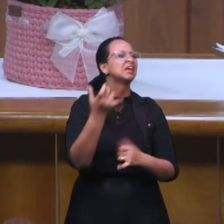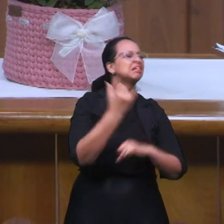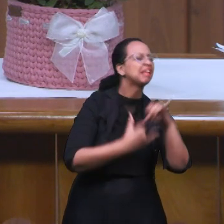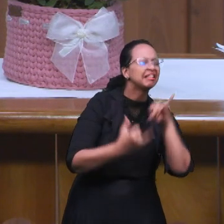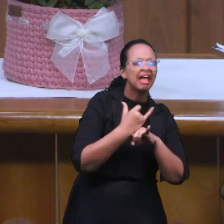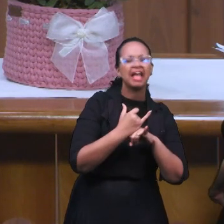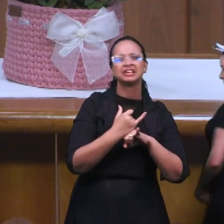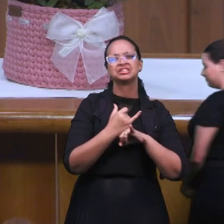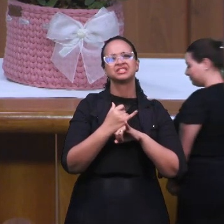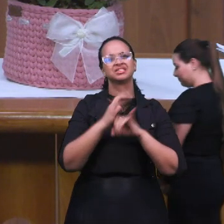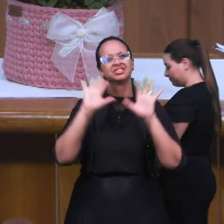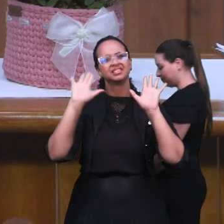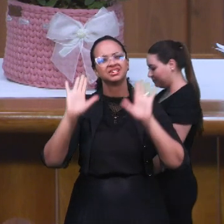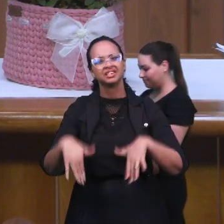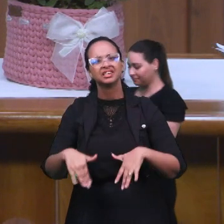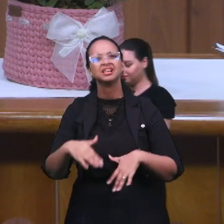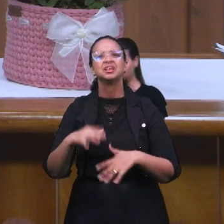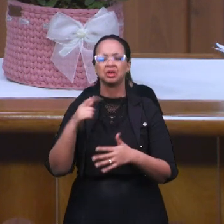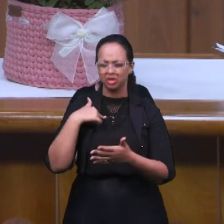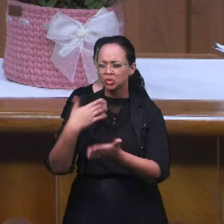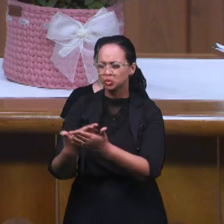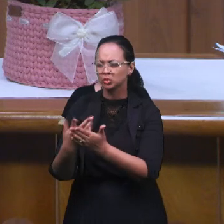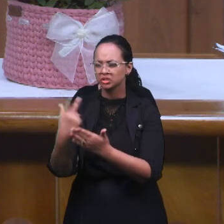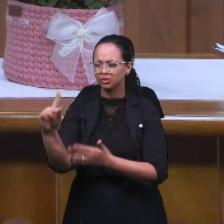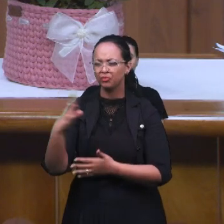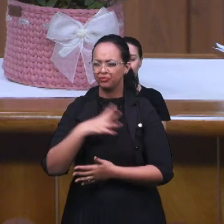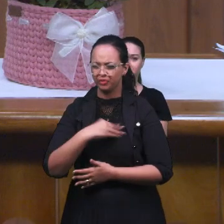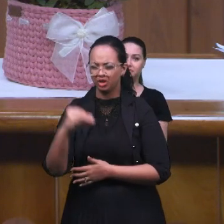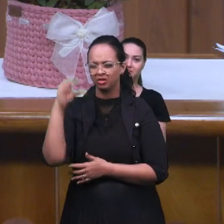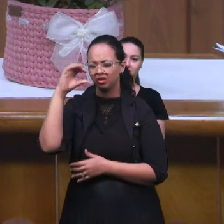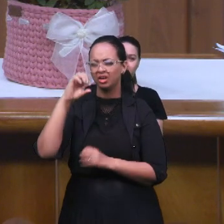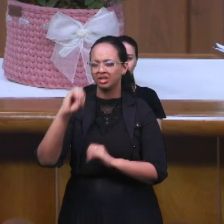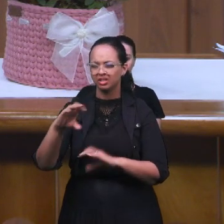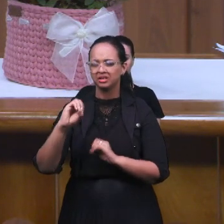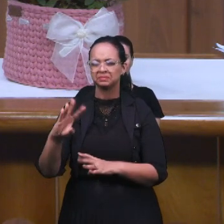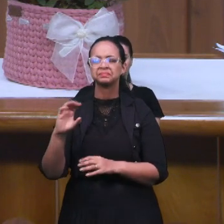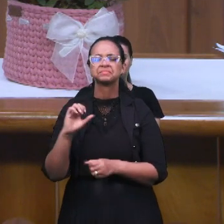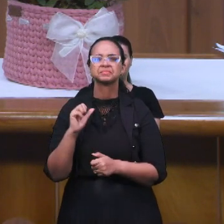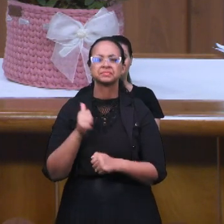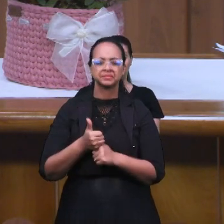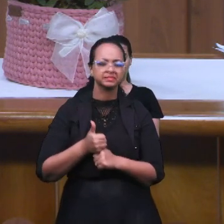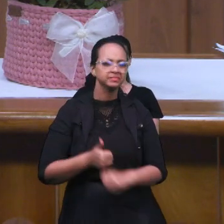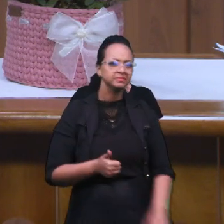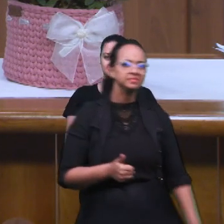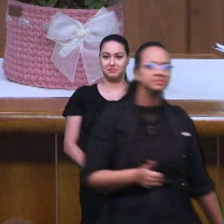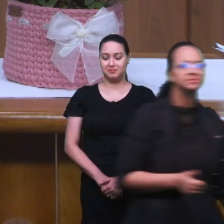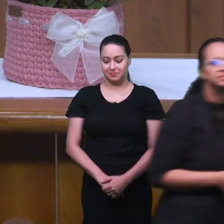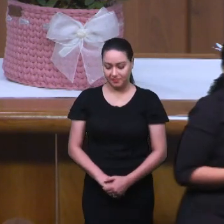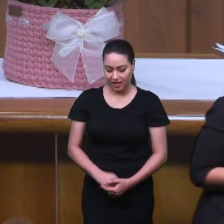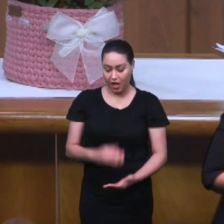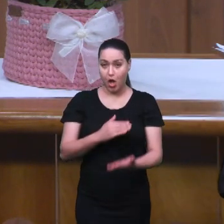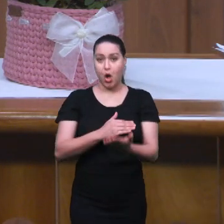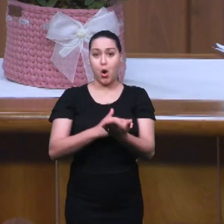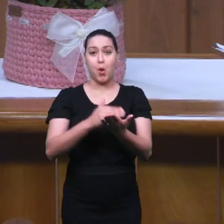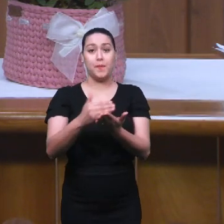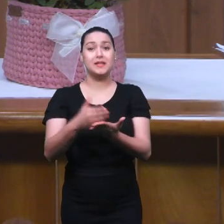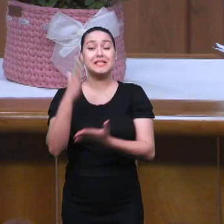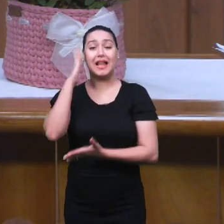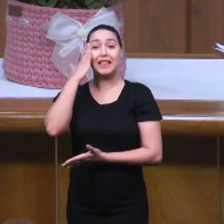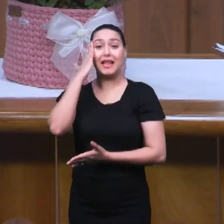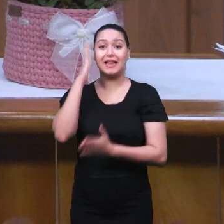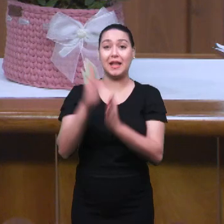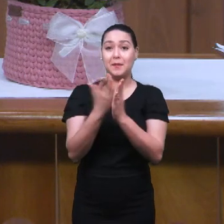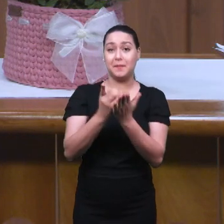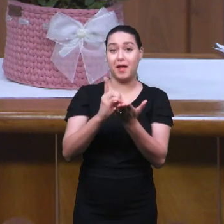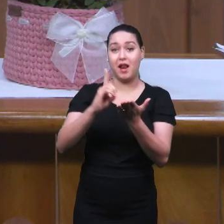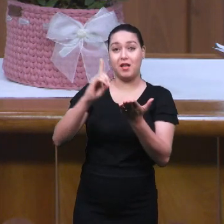quê, bota ele para estudar, para ensinar. Sabe por quê? Porque quando ele começar a entender essa palavra,